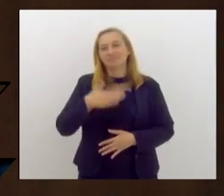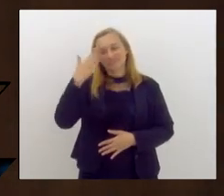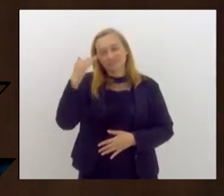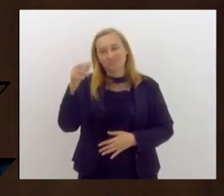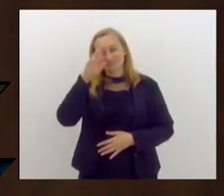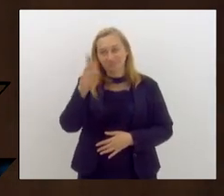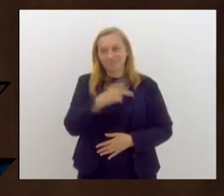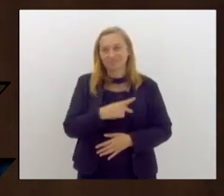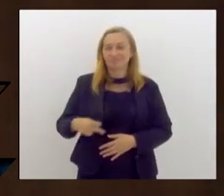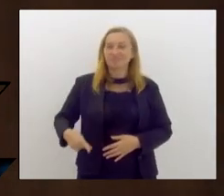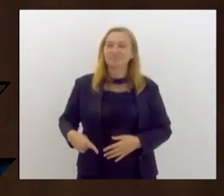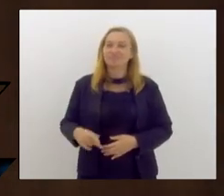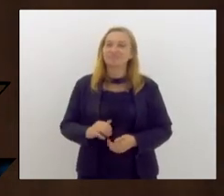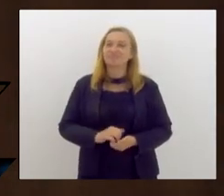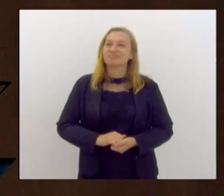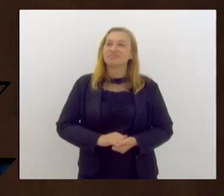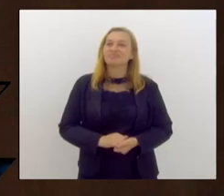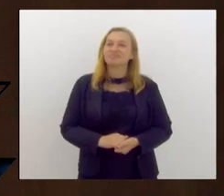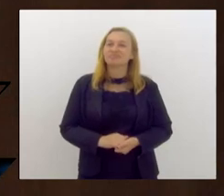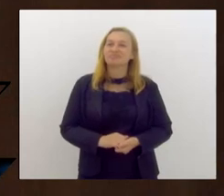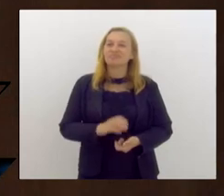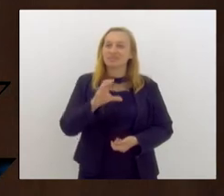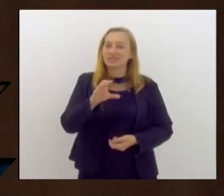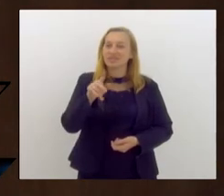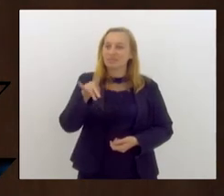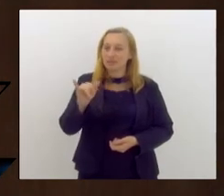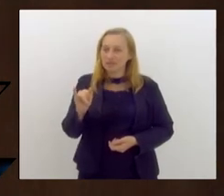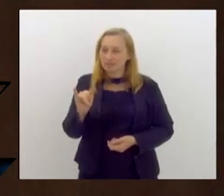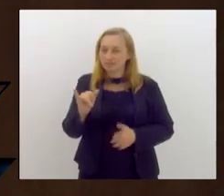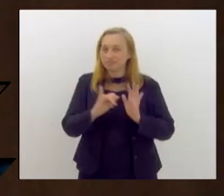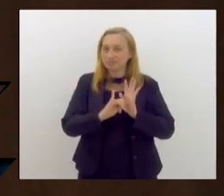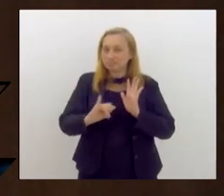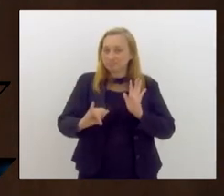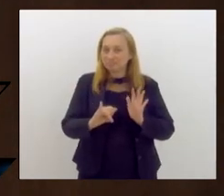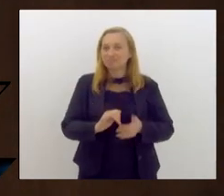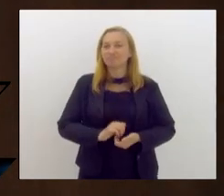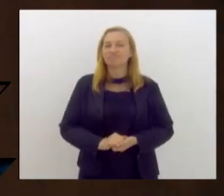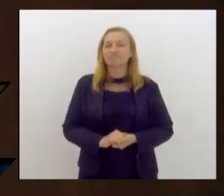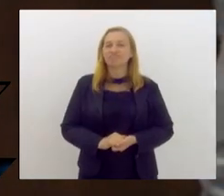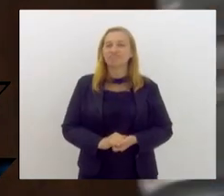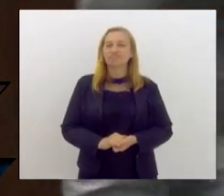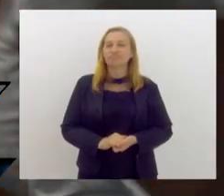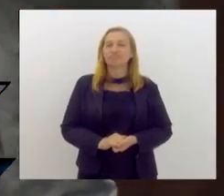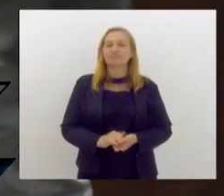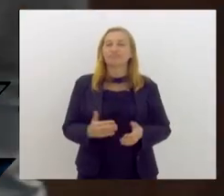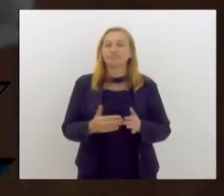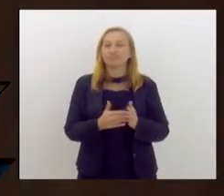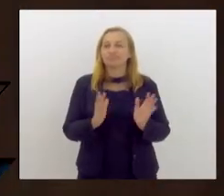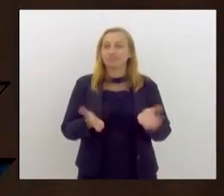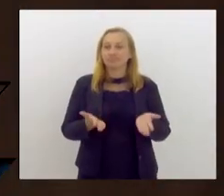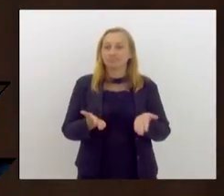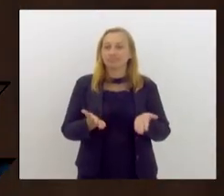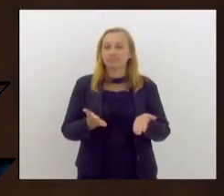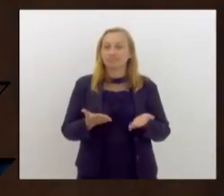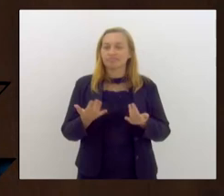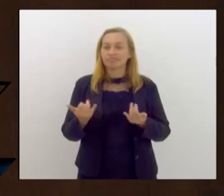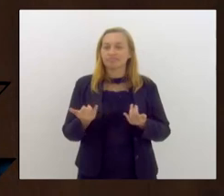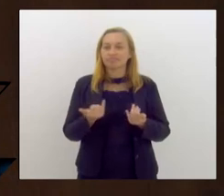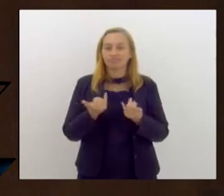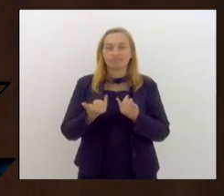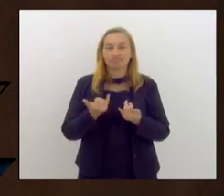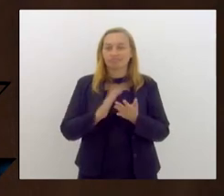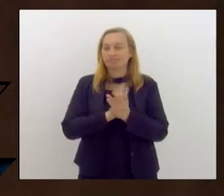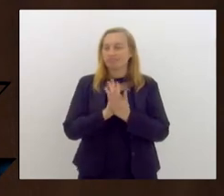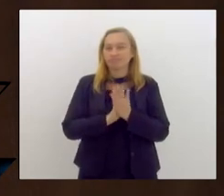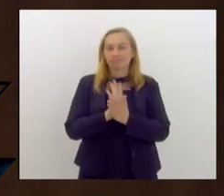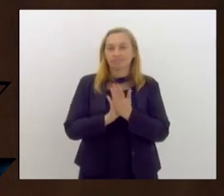presidente, das CPIs e das publicações das CPIs. que até agora ainda não foram. É,